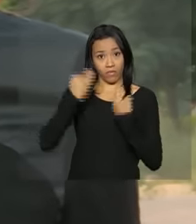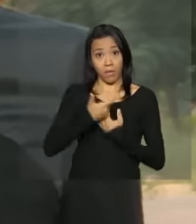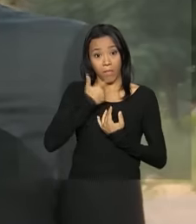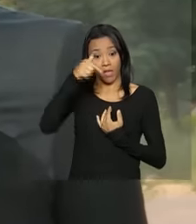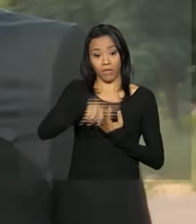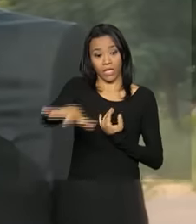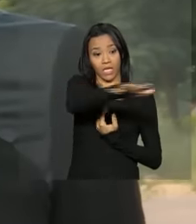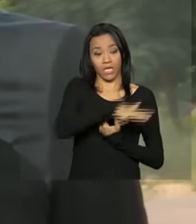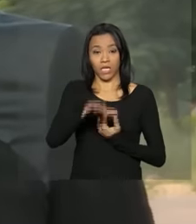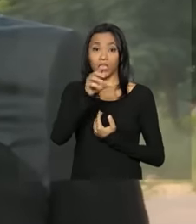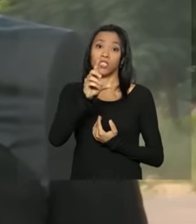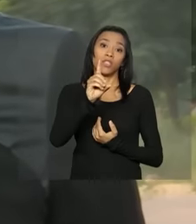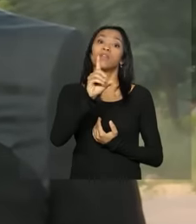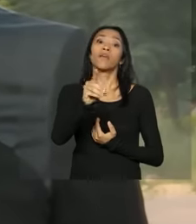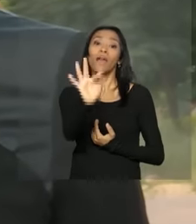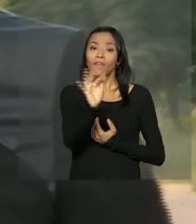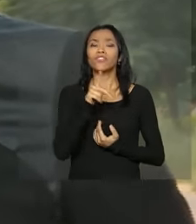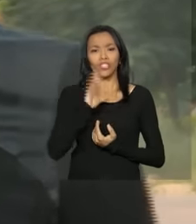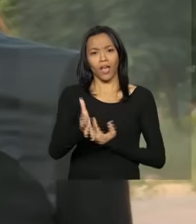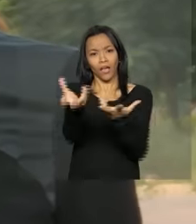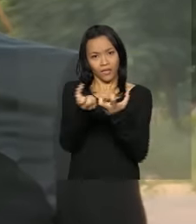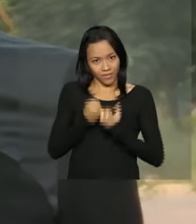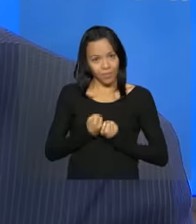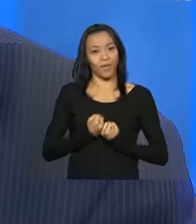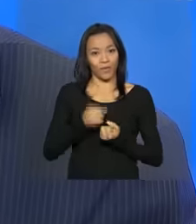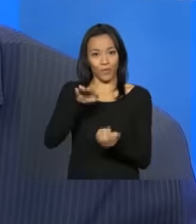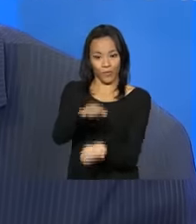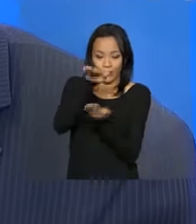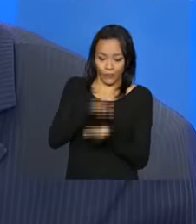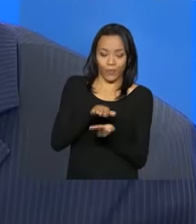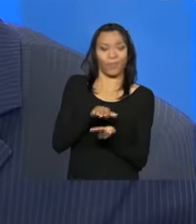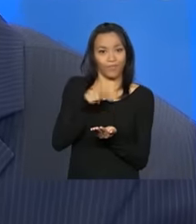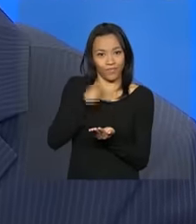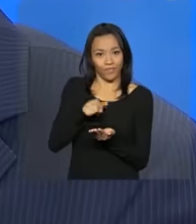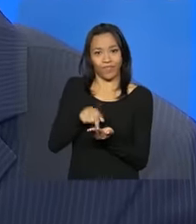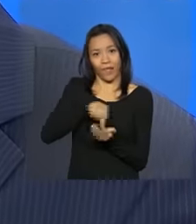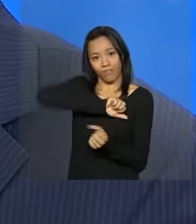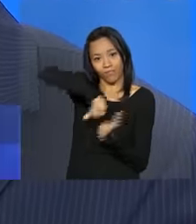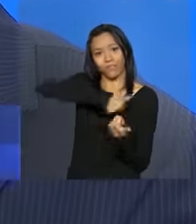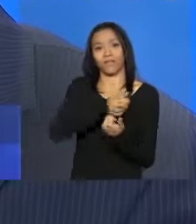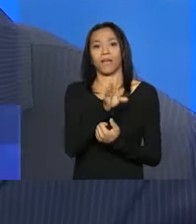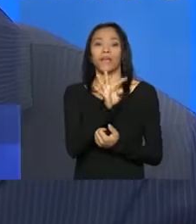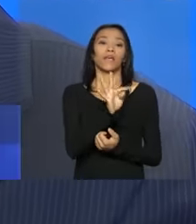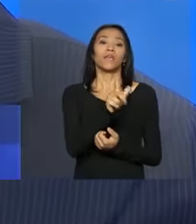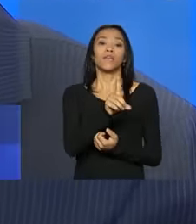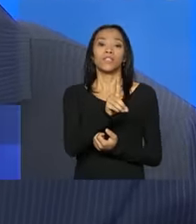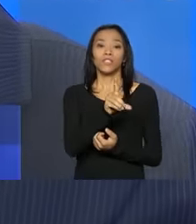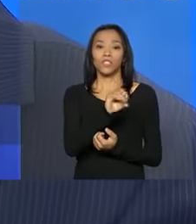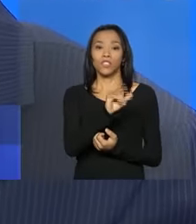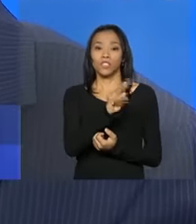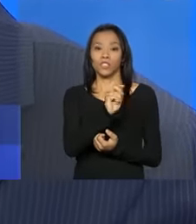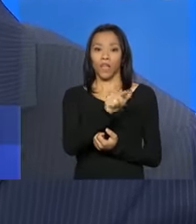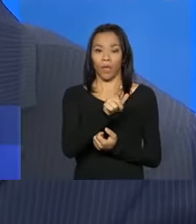Brasília já receberam os kits de conversão do sinal digital todas as empresas estão Preparadas para isso nós estamos